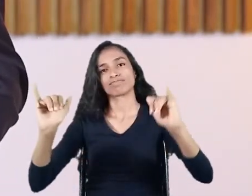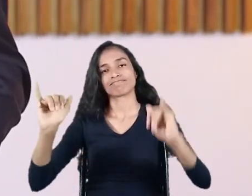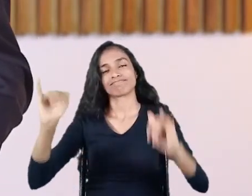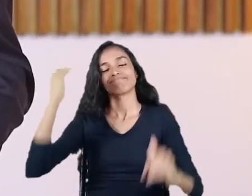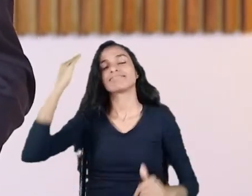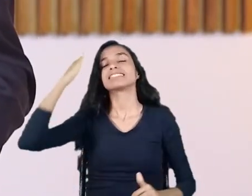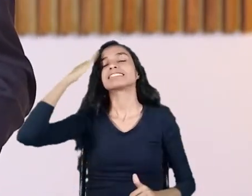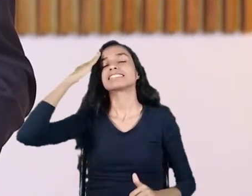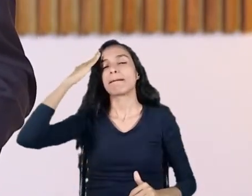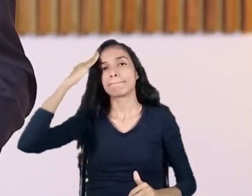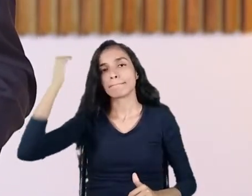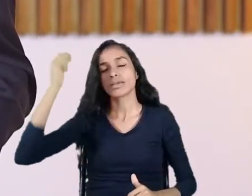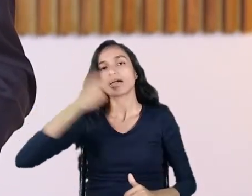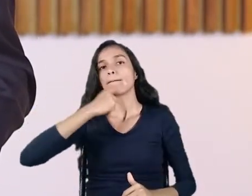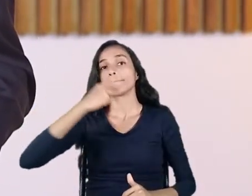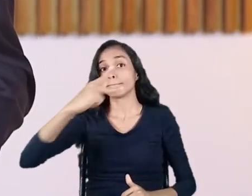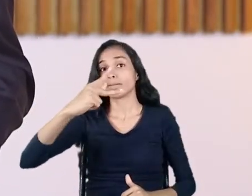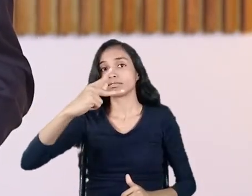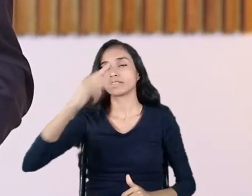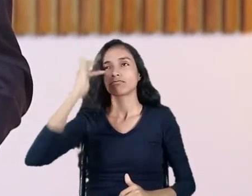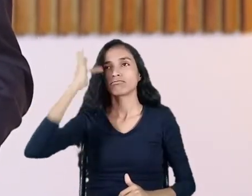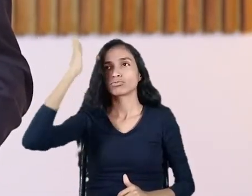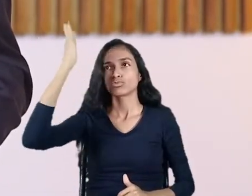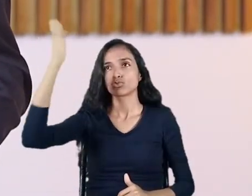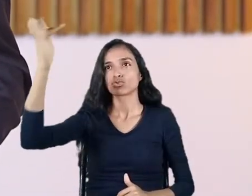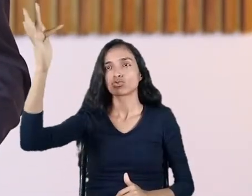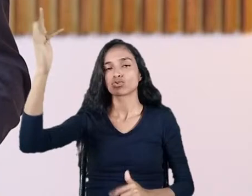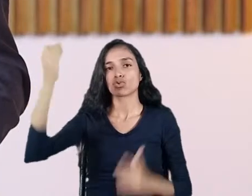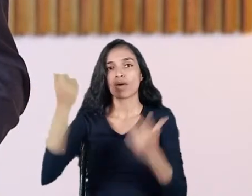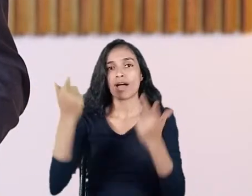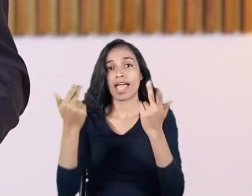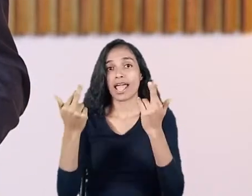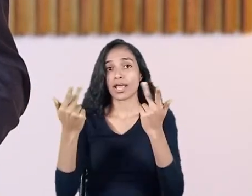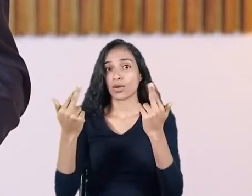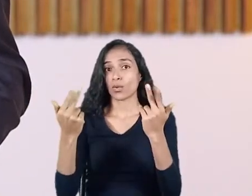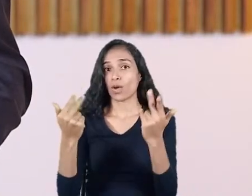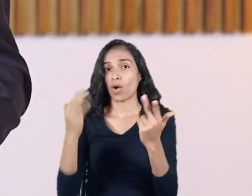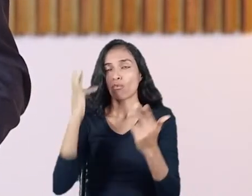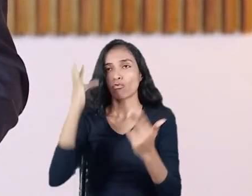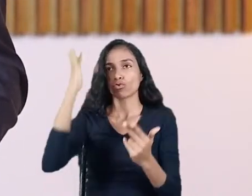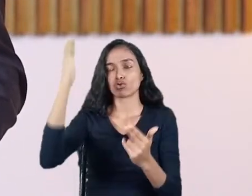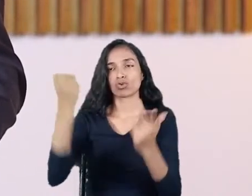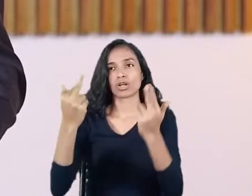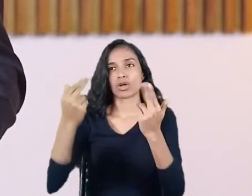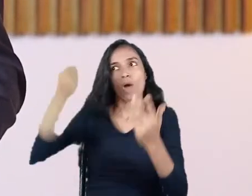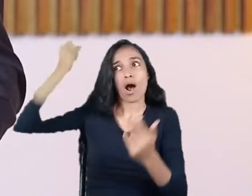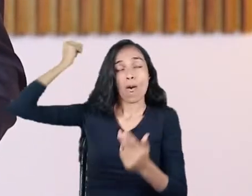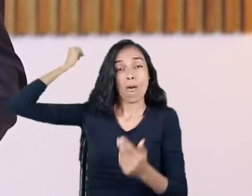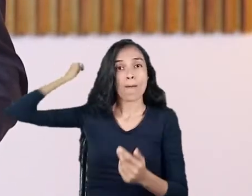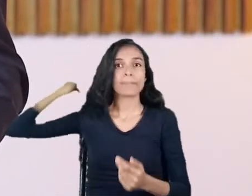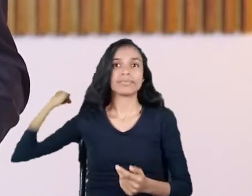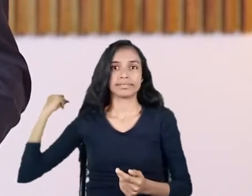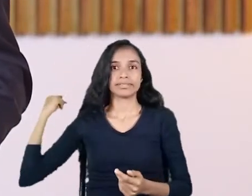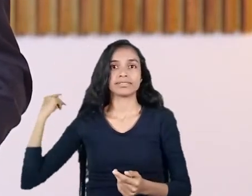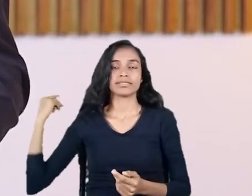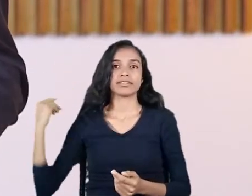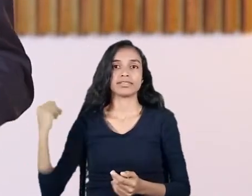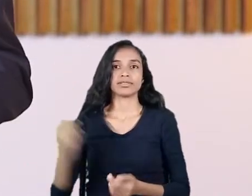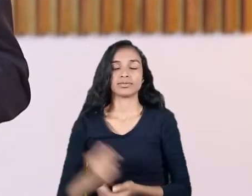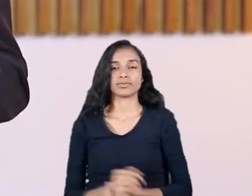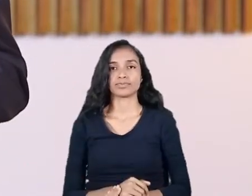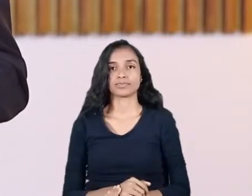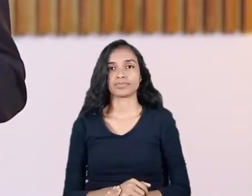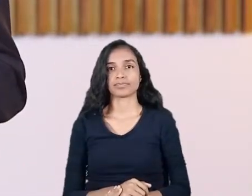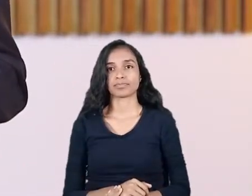dias que antecederiam a sua volta seria semelhante aos dias dos antediluvianos. Portanto, se